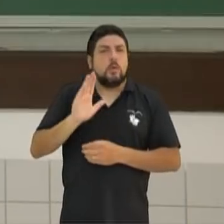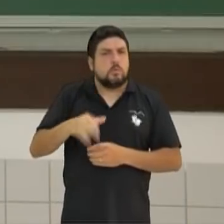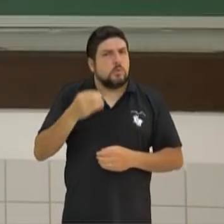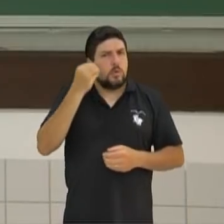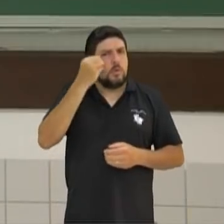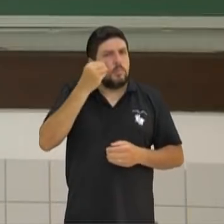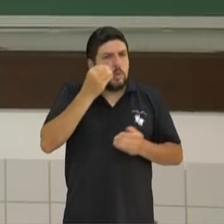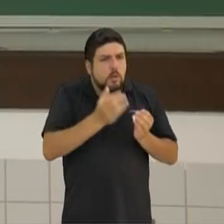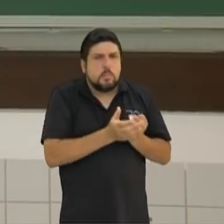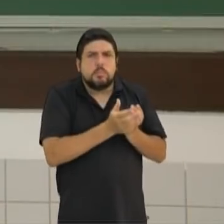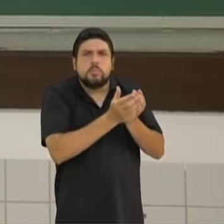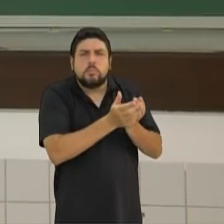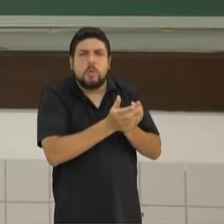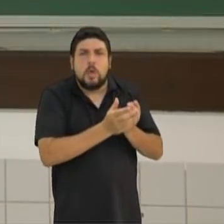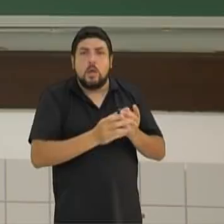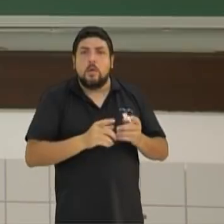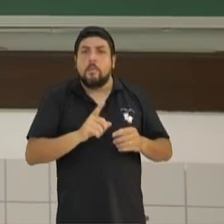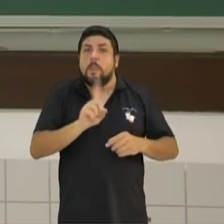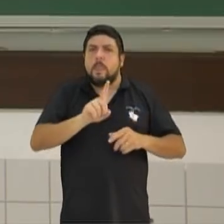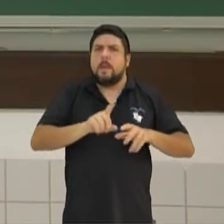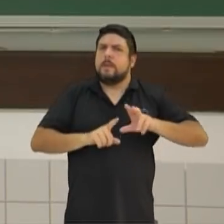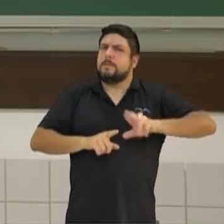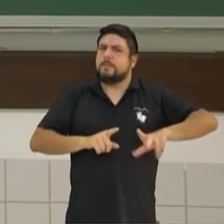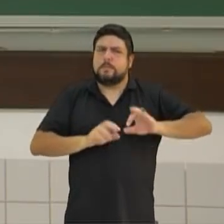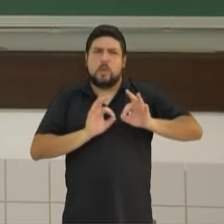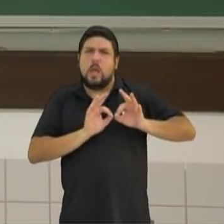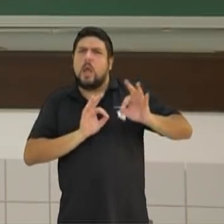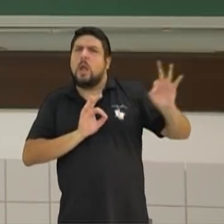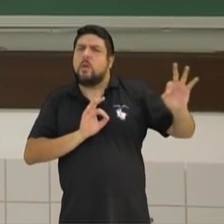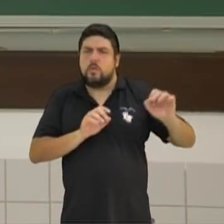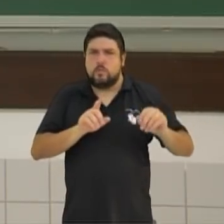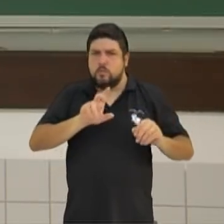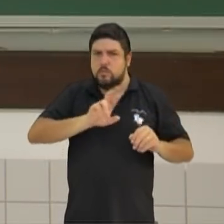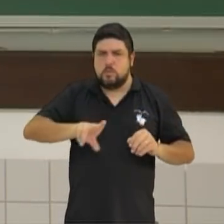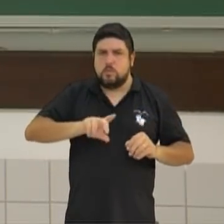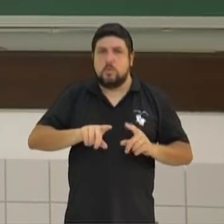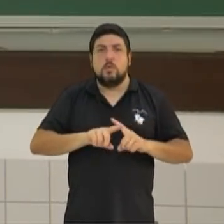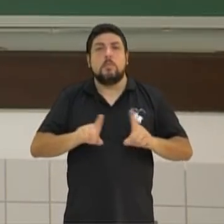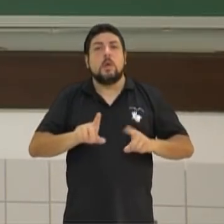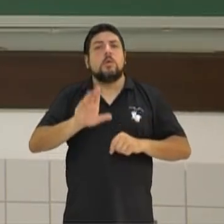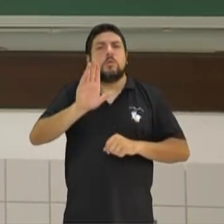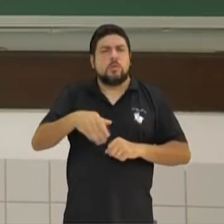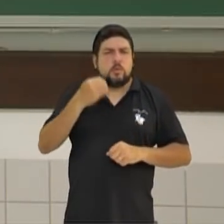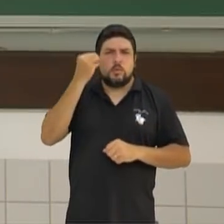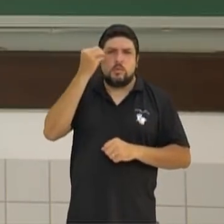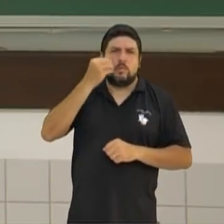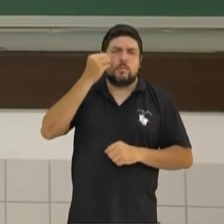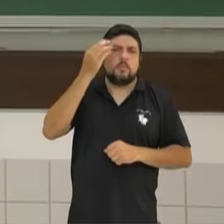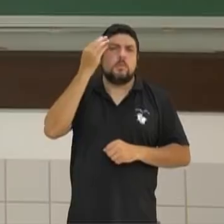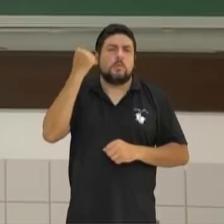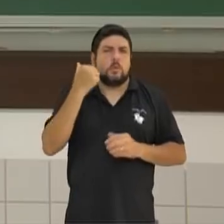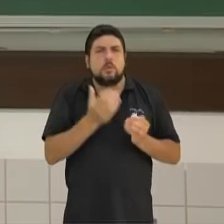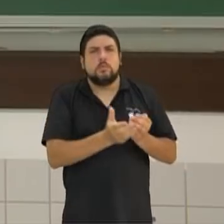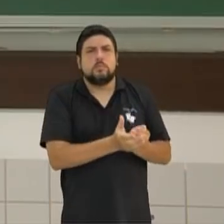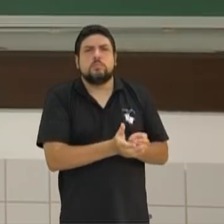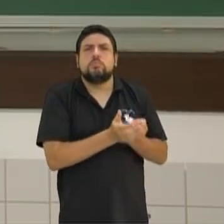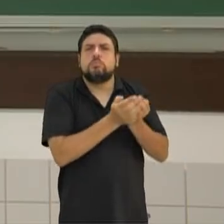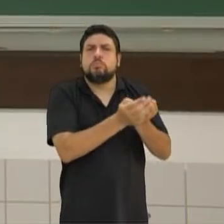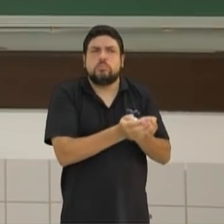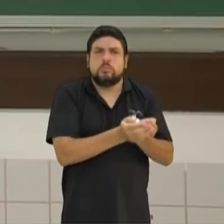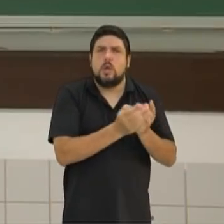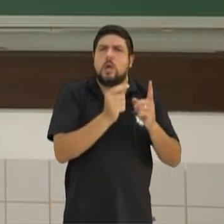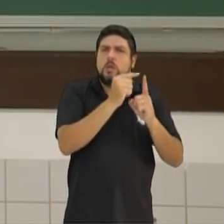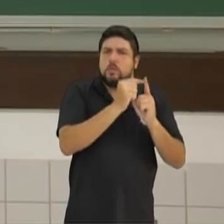que eles fossem muito longe no oceano, mas eles já tinham uma experiência de saber navegar, construir alguns tipos de